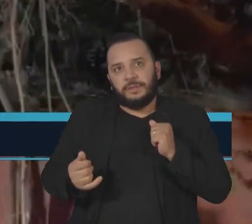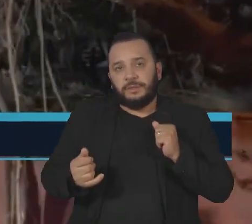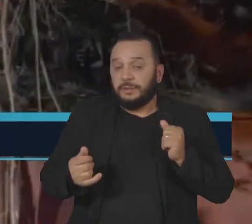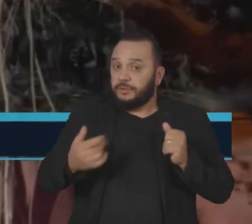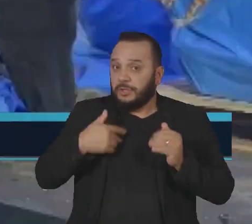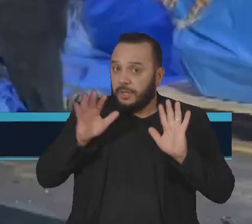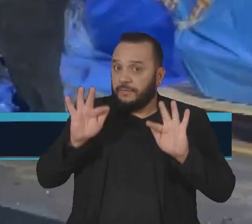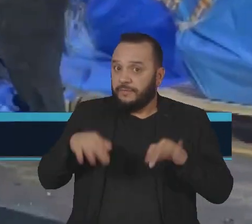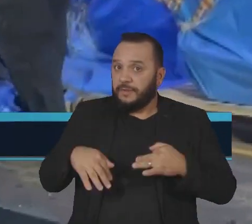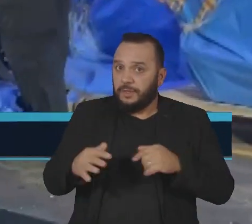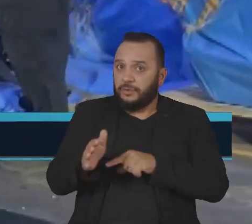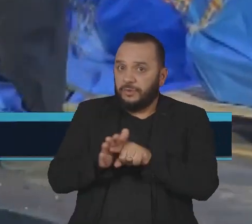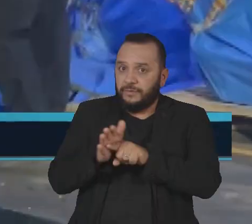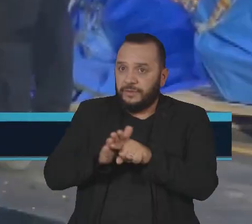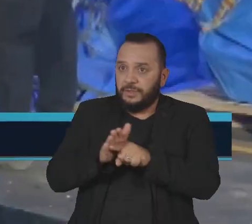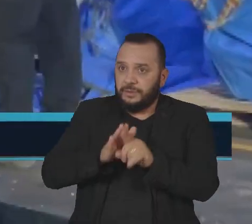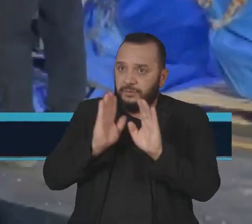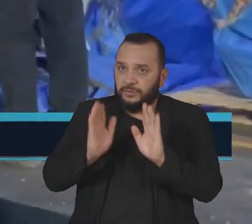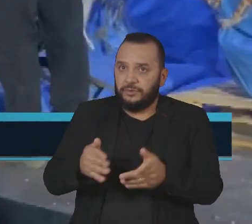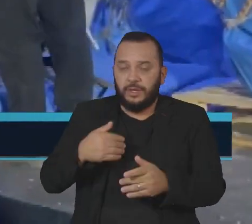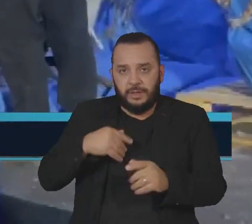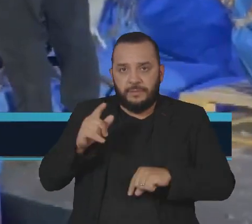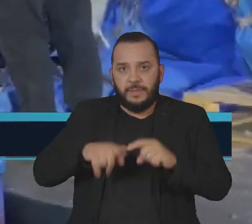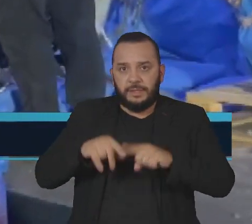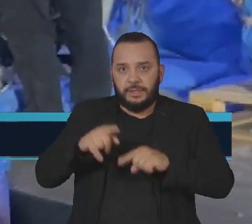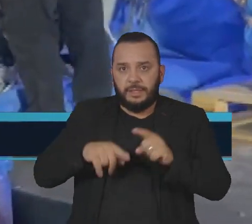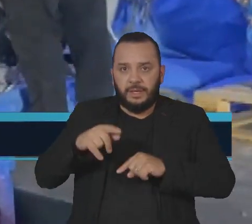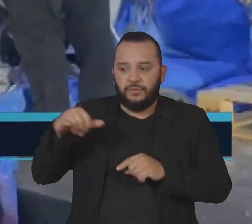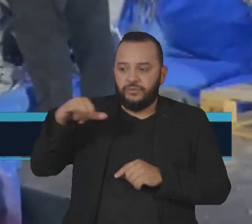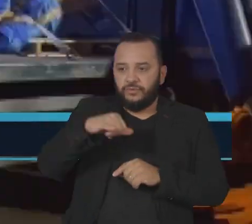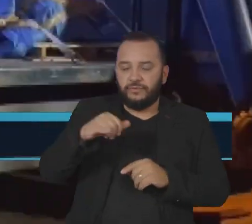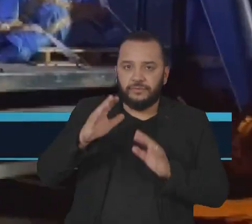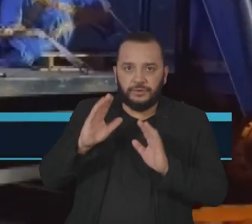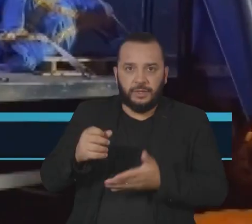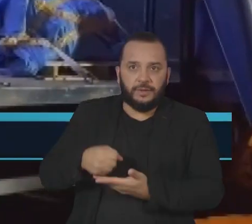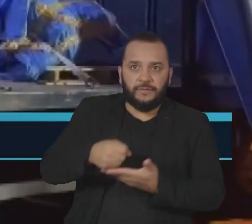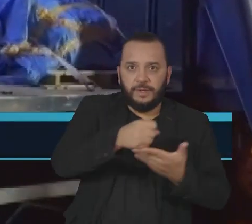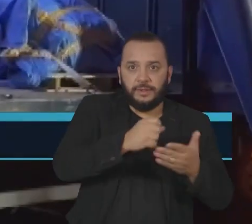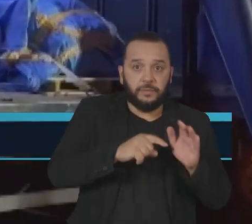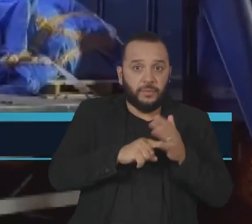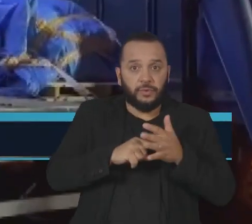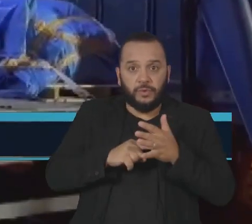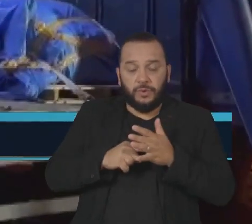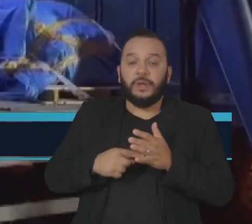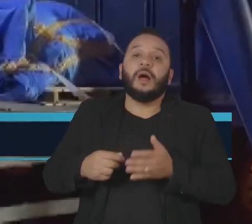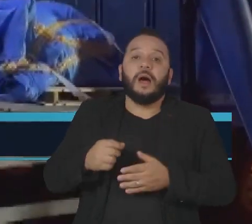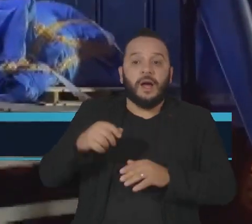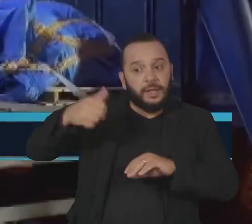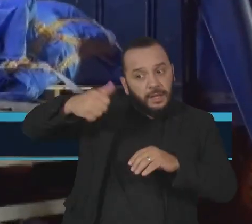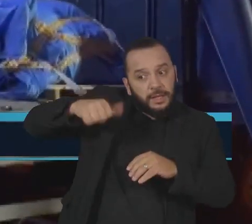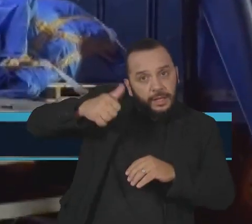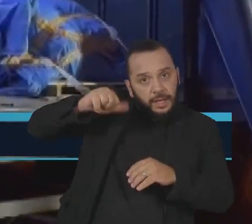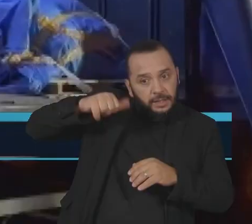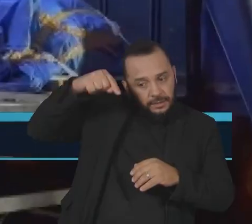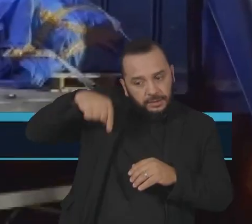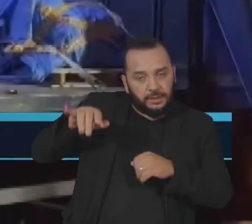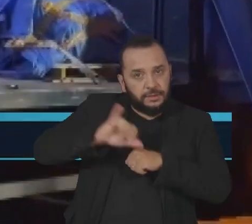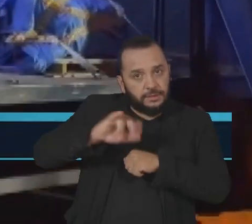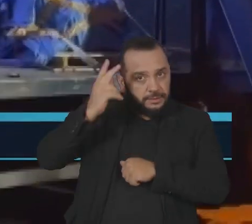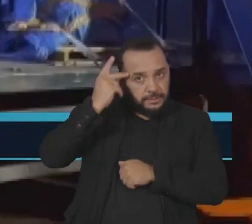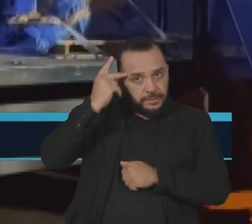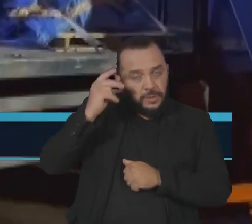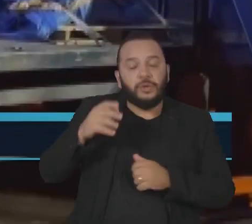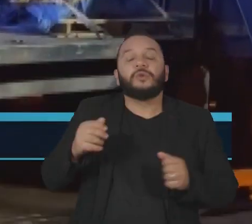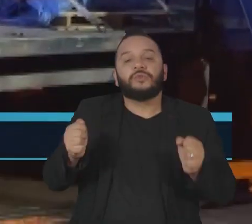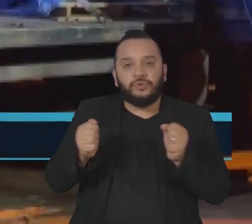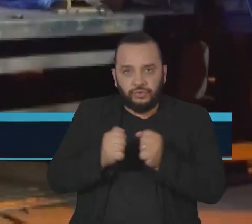do acidente. Partes da aeronave foram removidas. Os motores serão analisados na capital paulista, em conjunto com autoridades